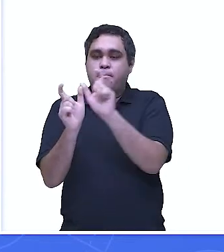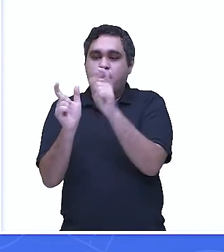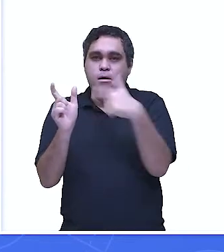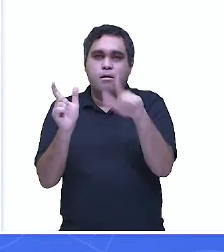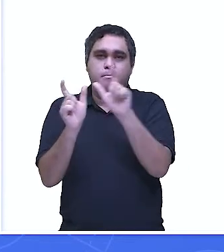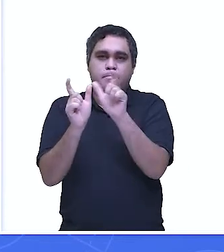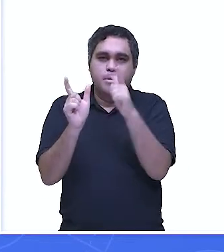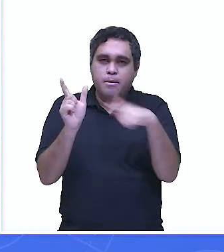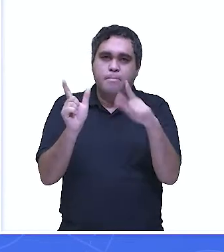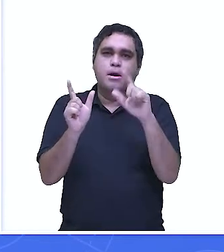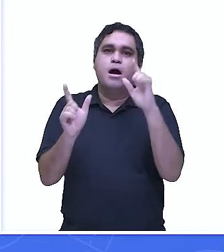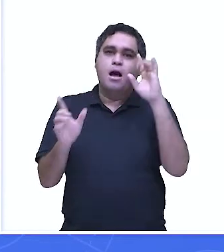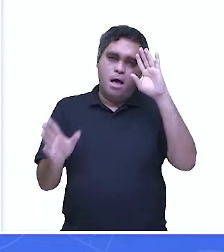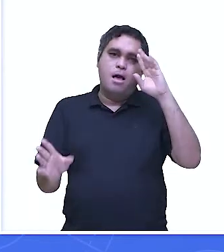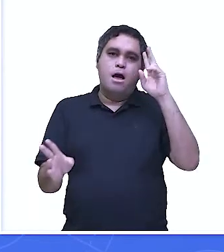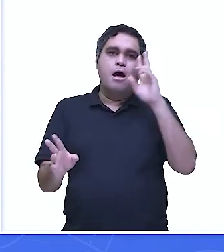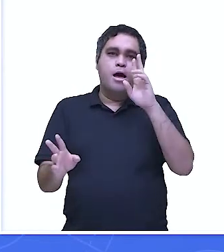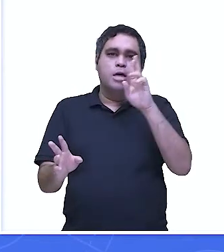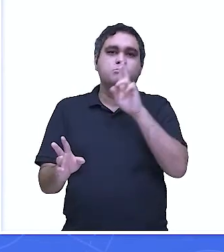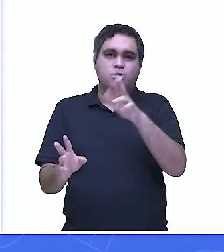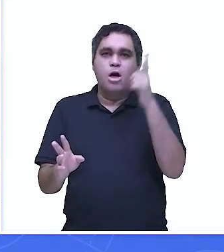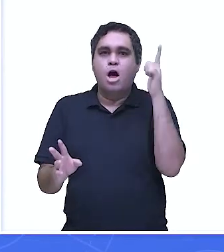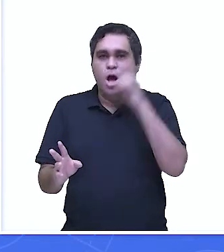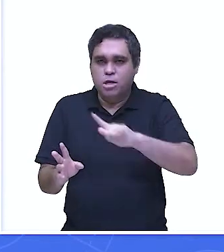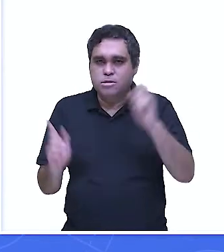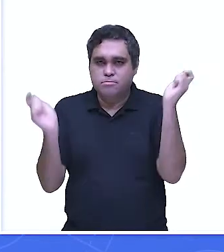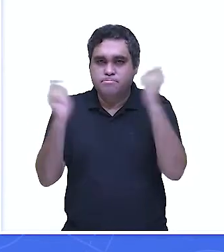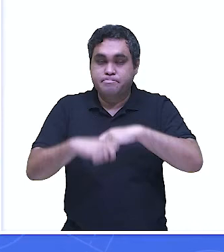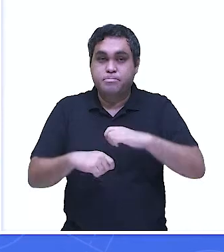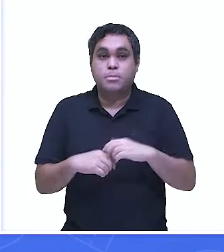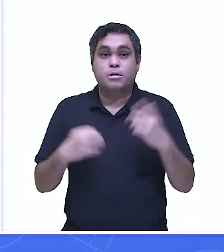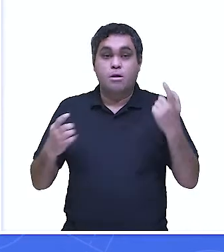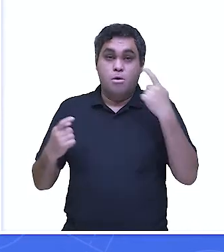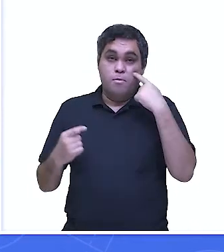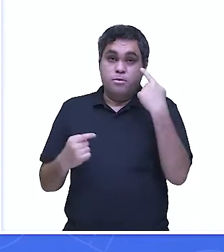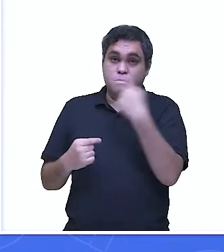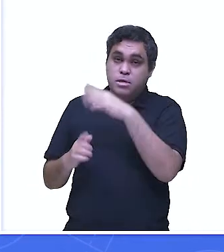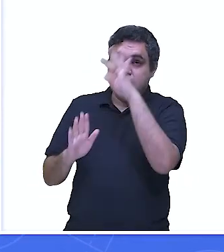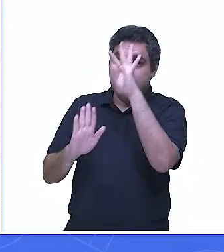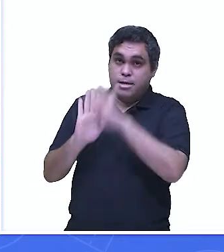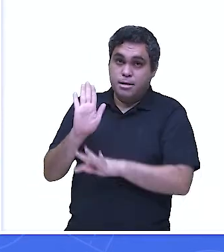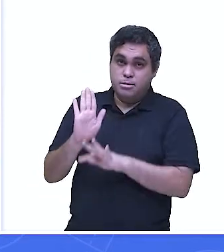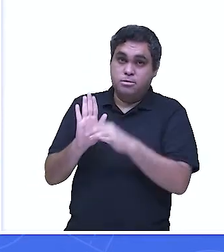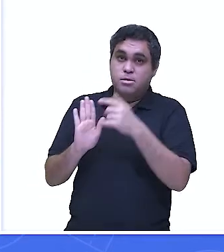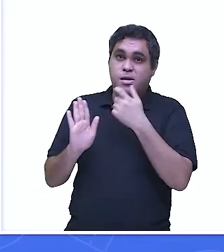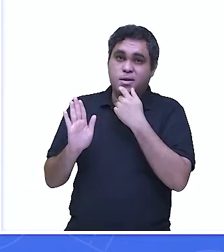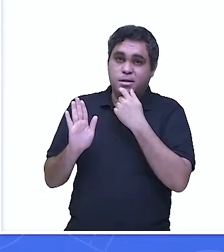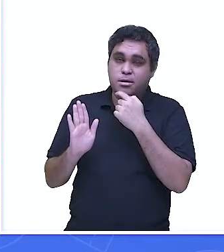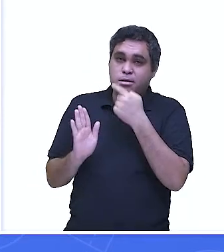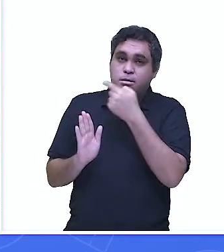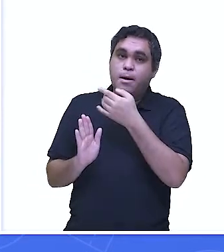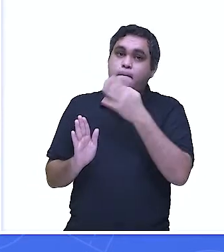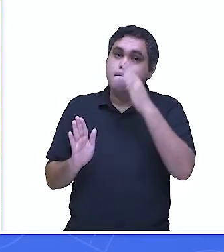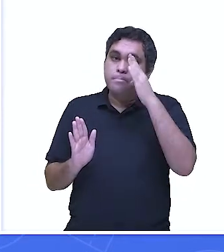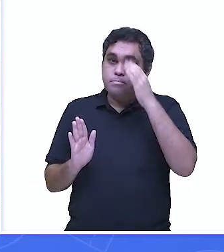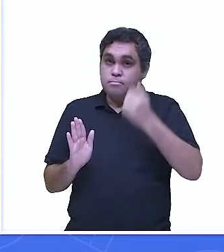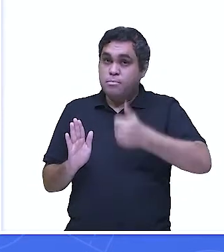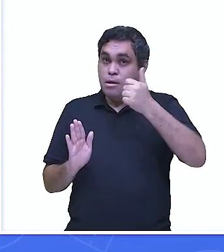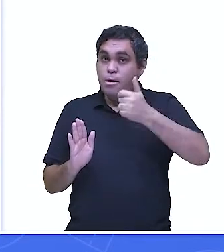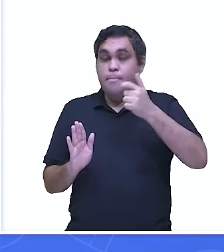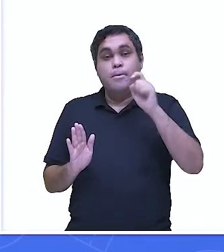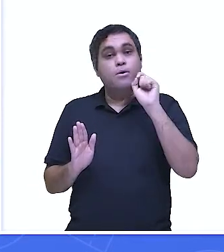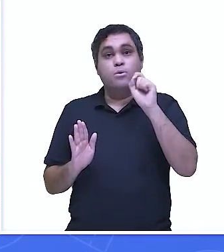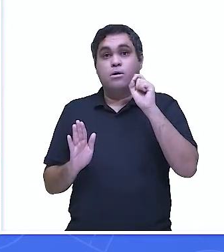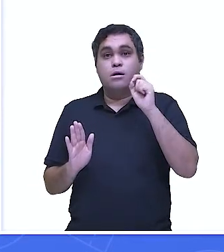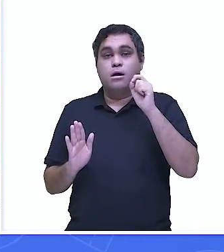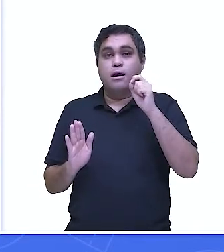Aqui, como eu disse para vocês, quando você se deparar com um texto em inglês, a primeira coisa que